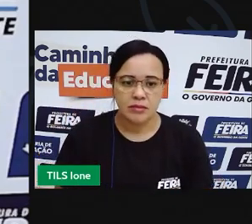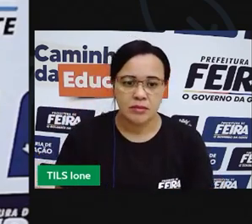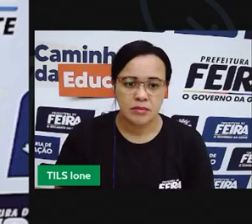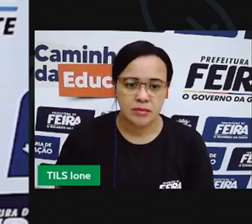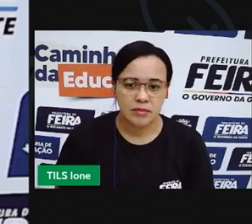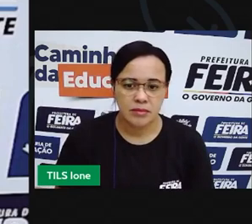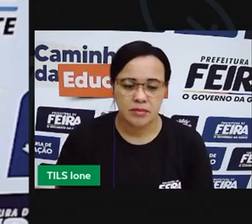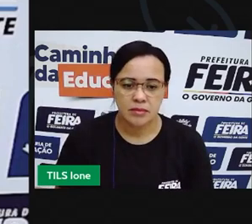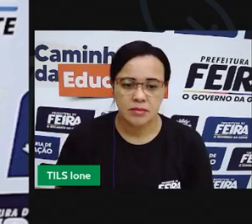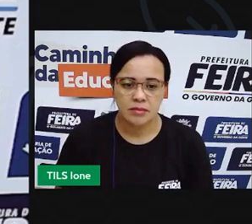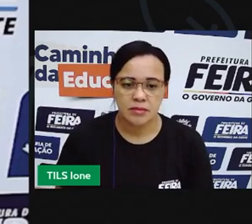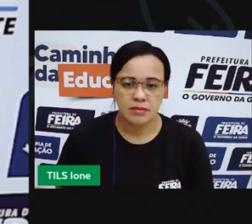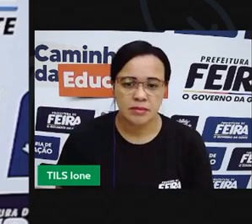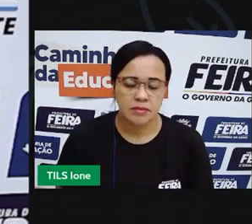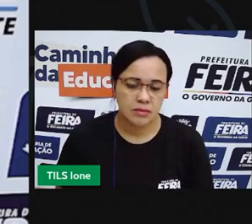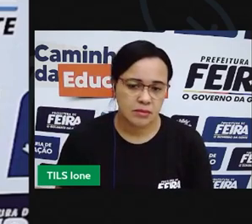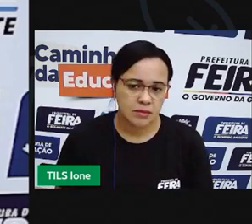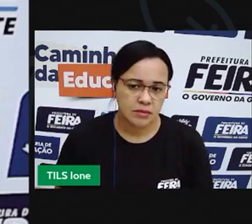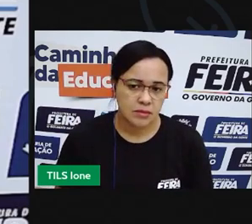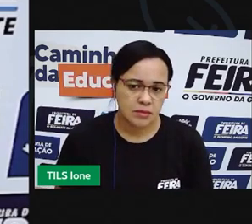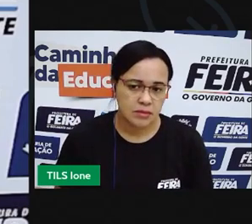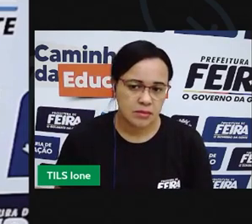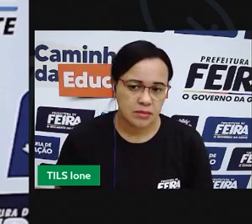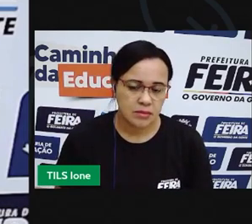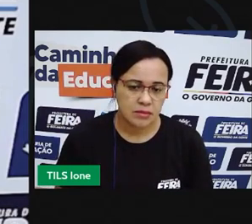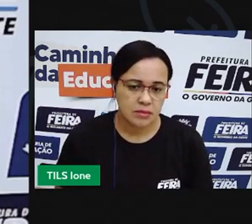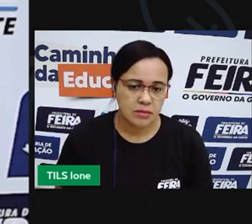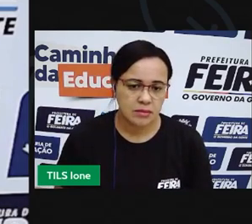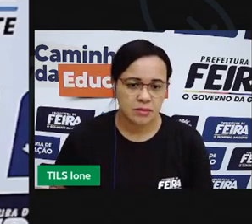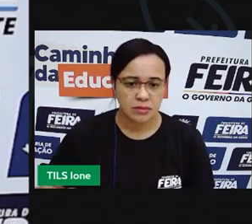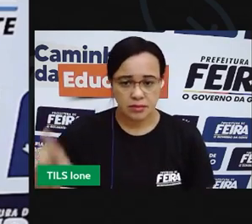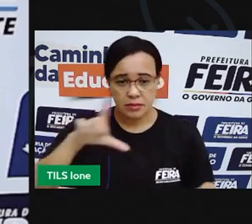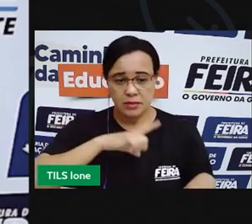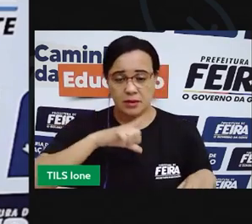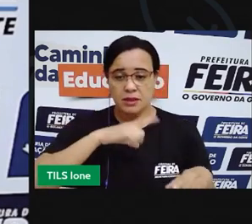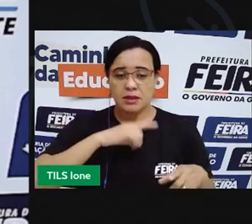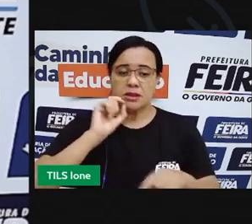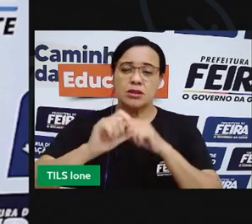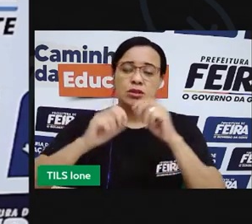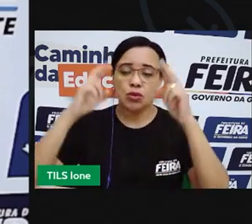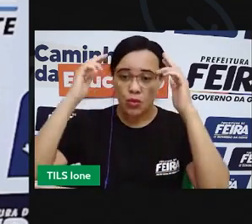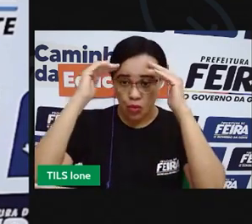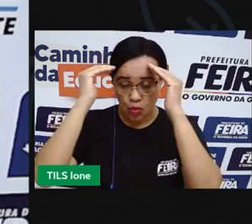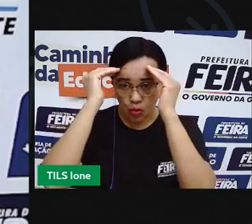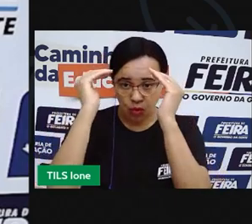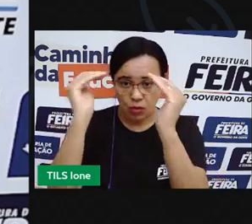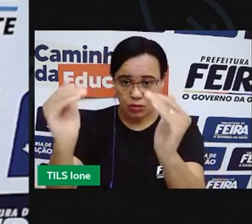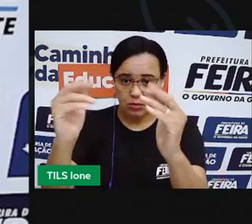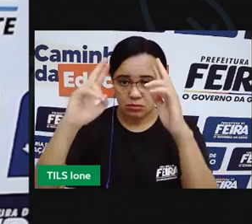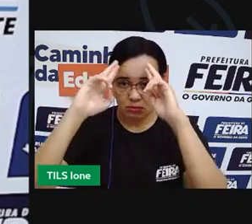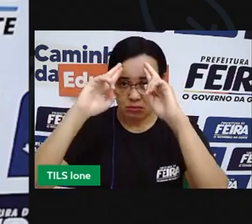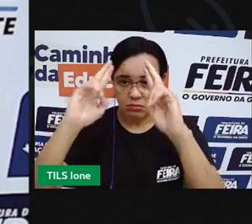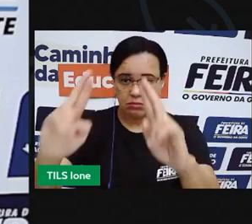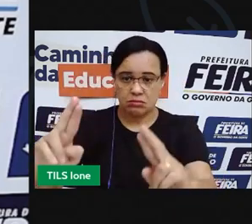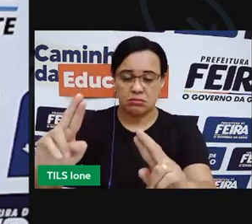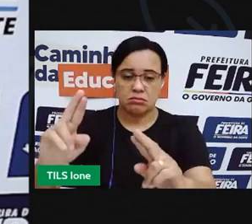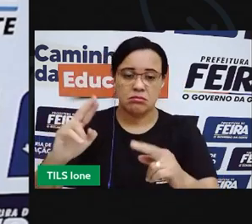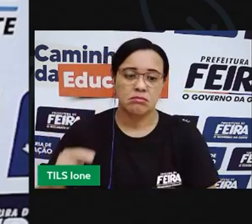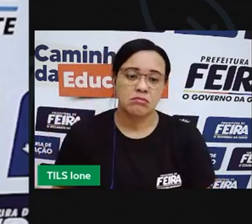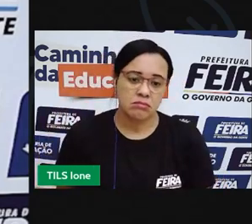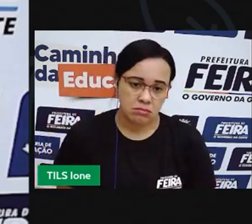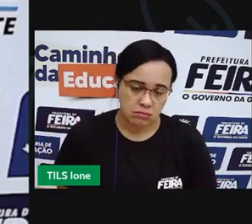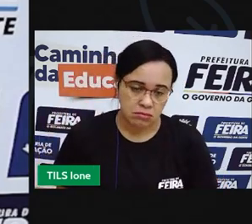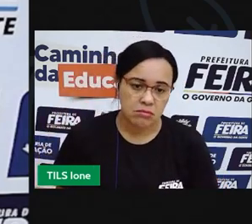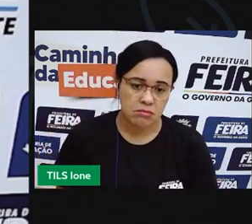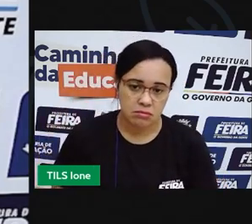o equilíbrio está e realmente manter o respeito à legislação, manter o respeito ao seu